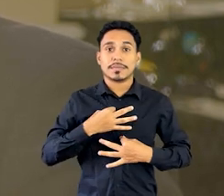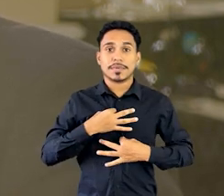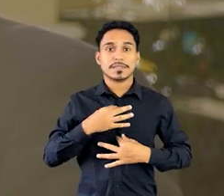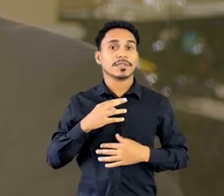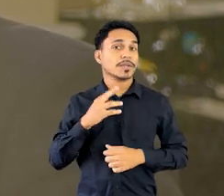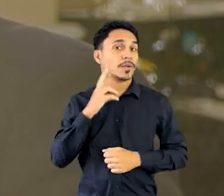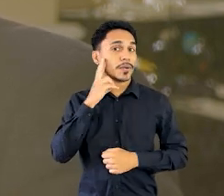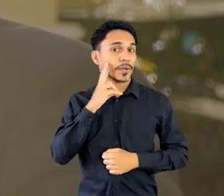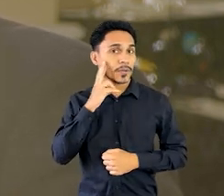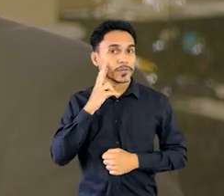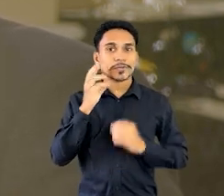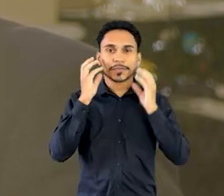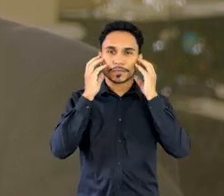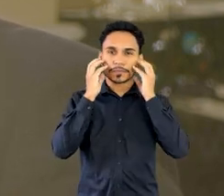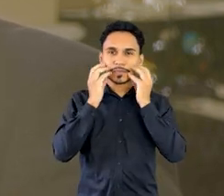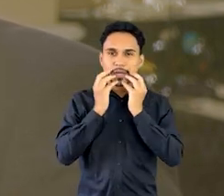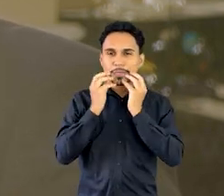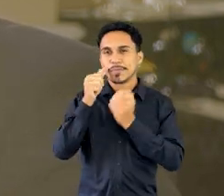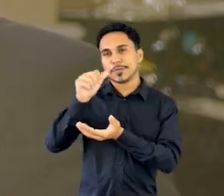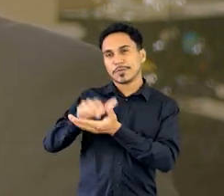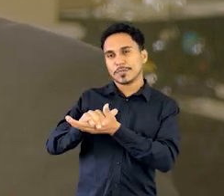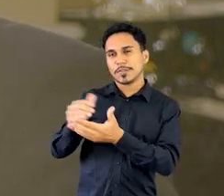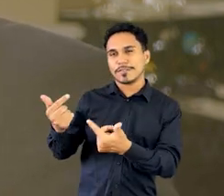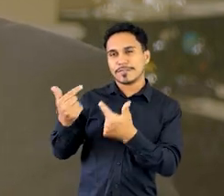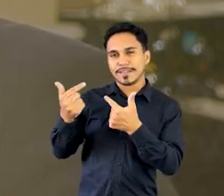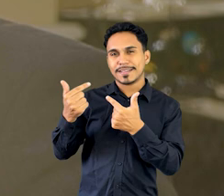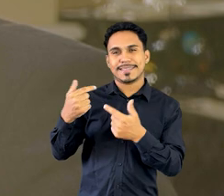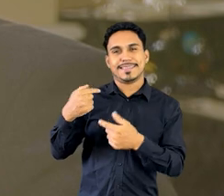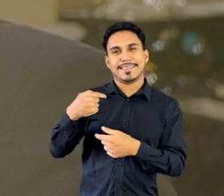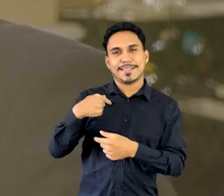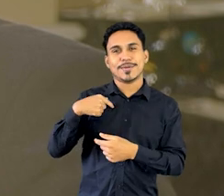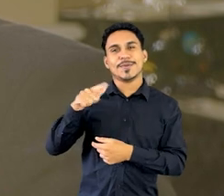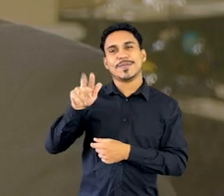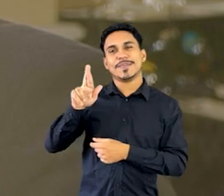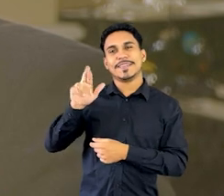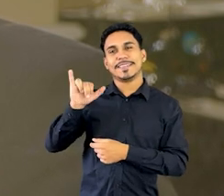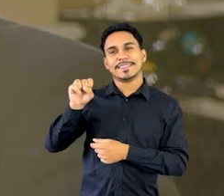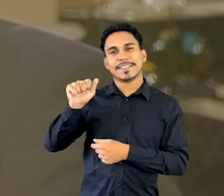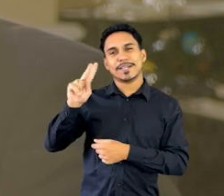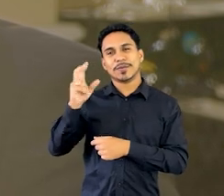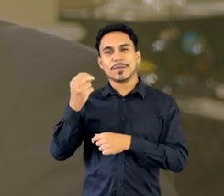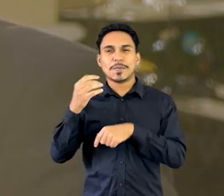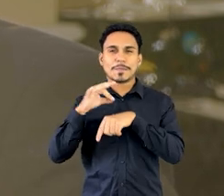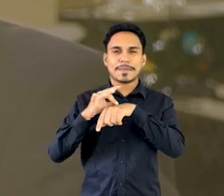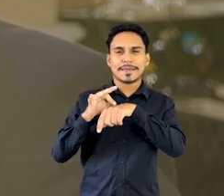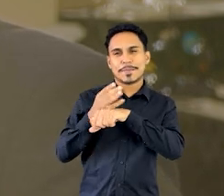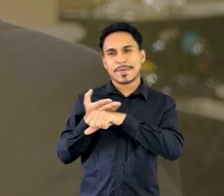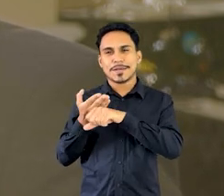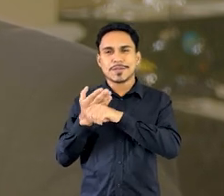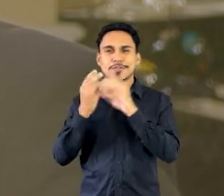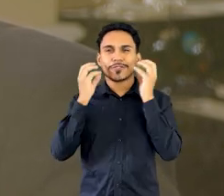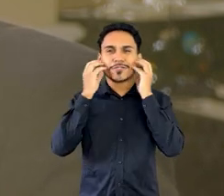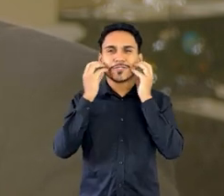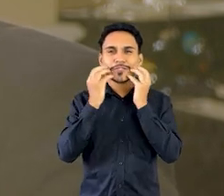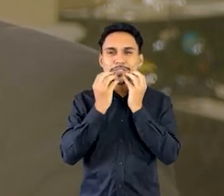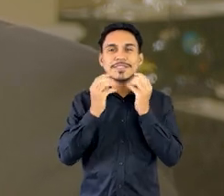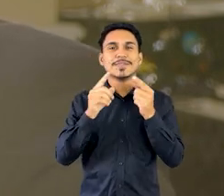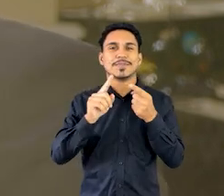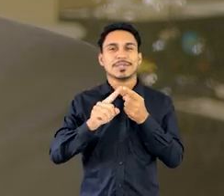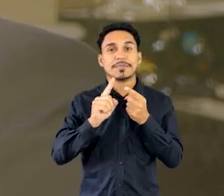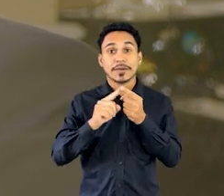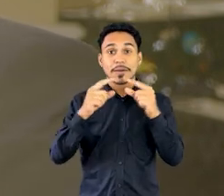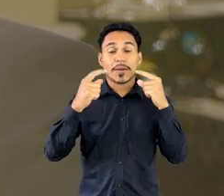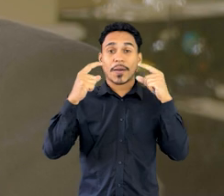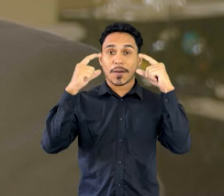diz minha esposa está charmosamente grisalha e e uso um óculos de grau é um prazer estar aqui eu estou ao